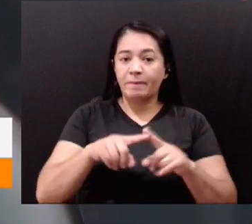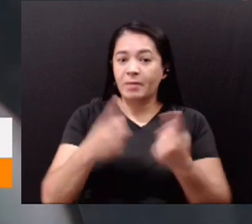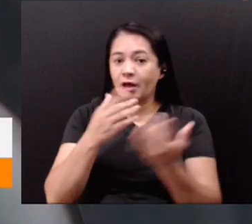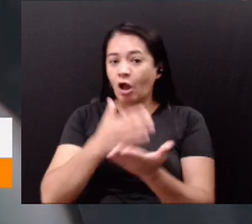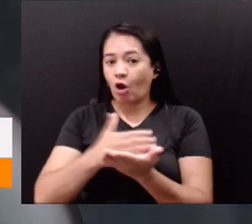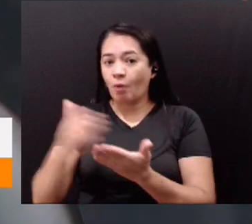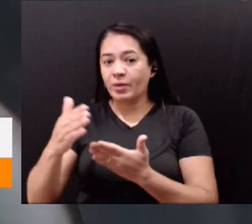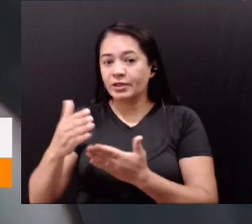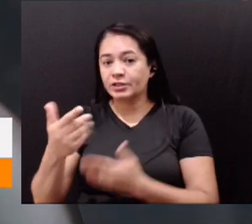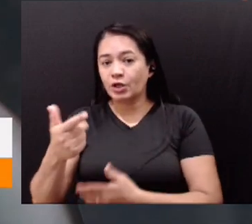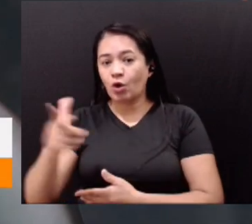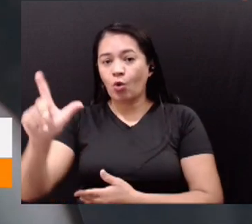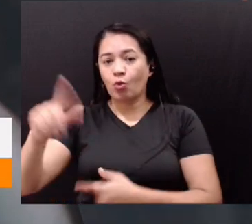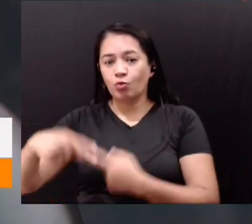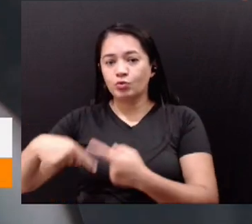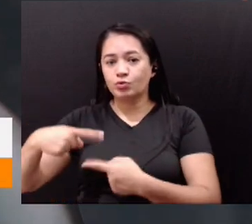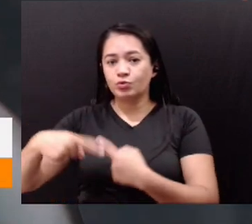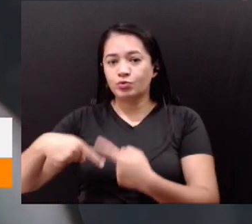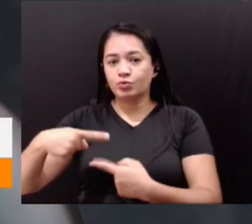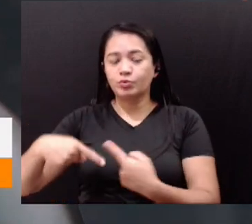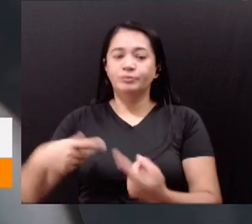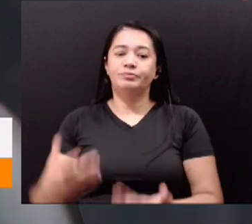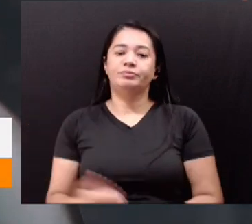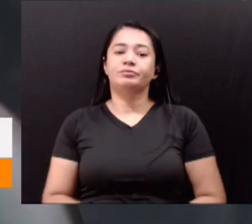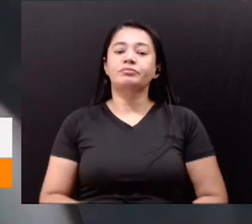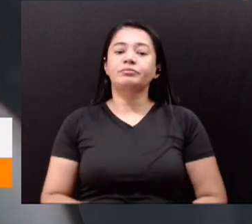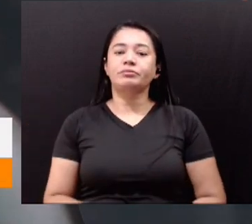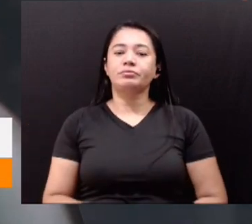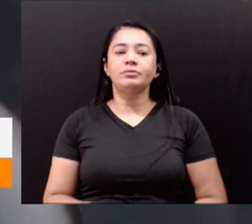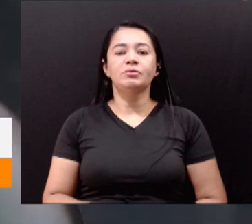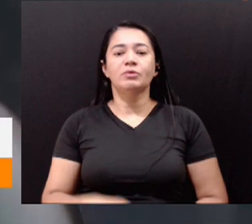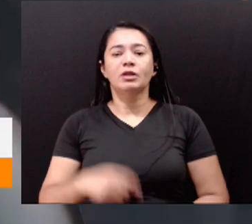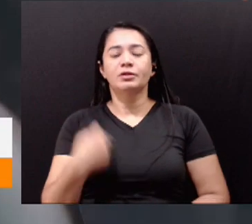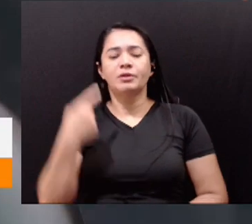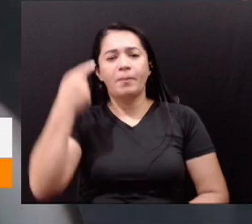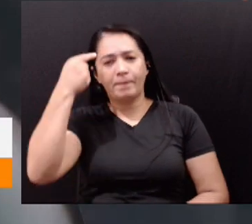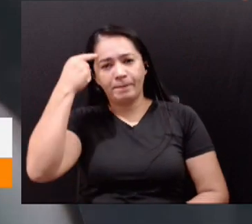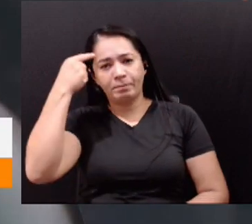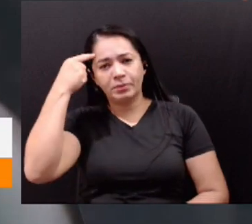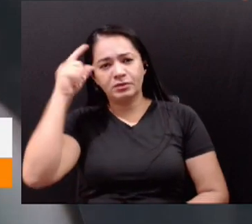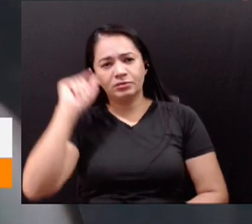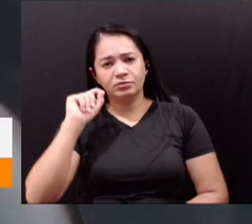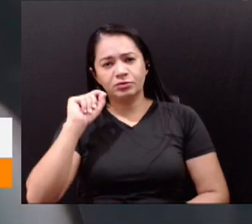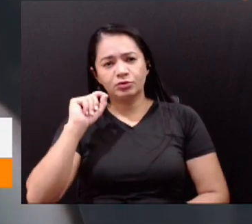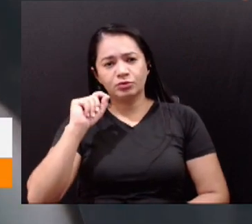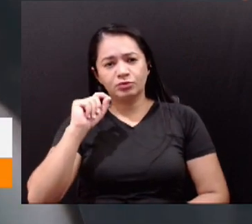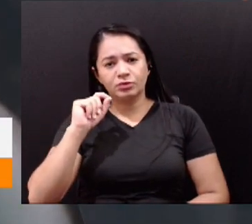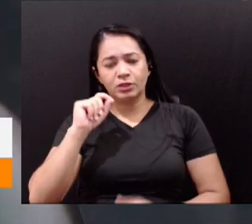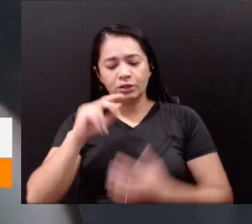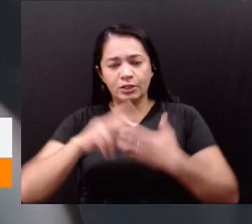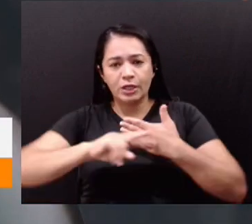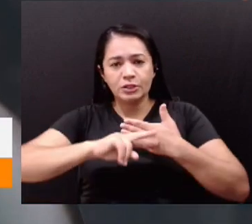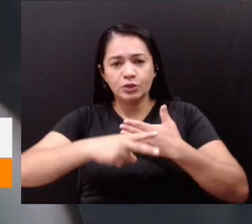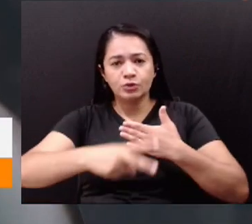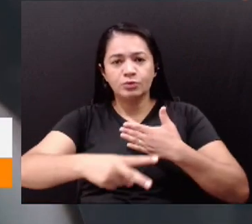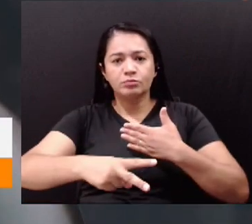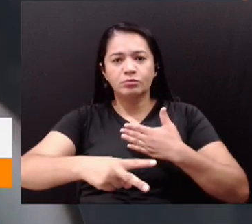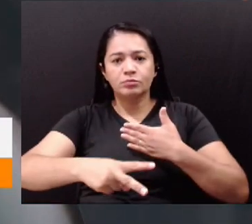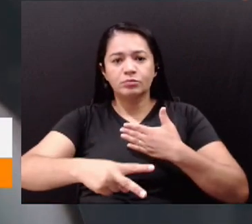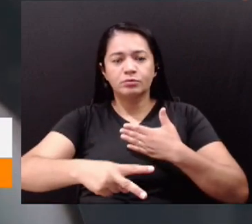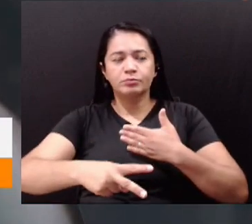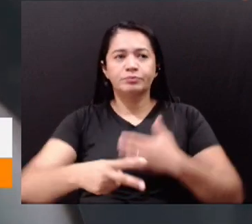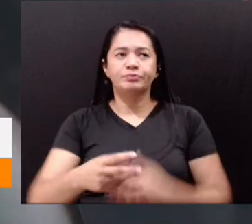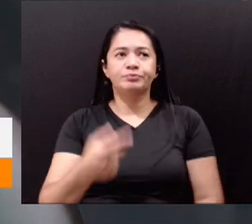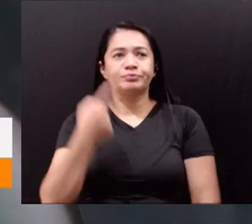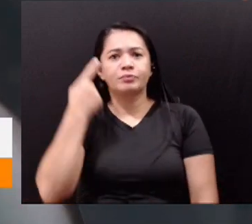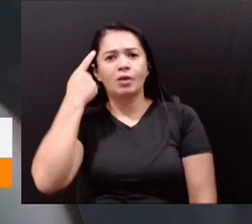pensa também, nas questões que isso, vai trazer, né. Então, vamos pensar aqui, é uma